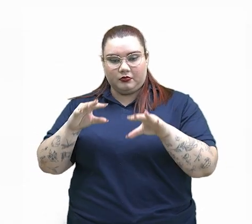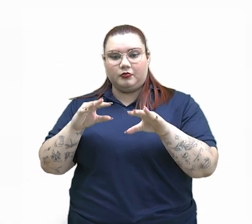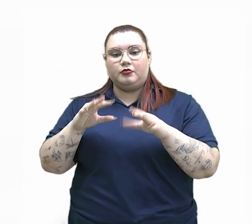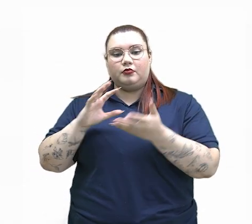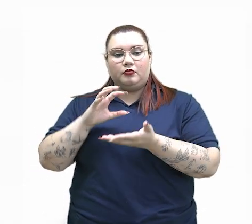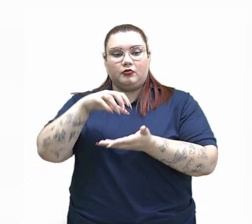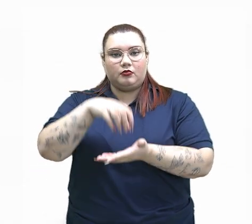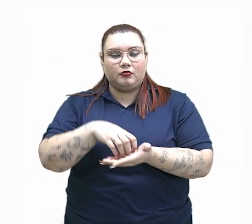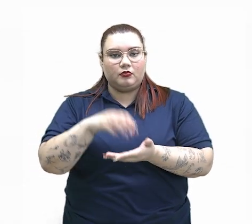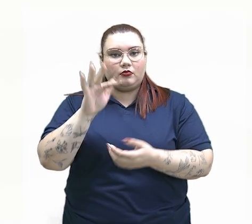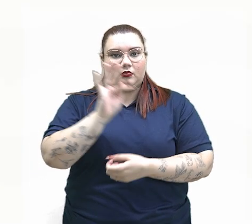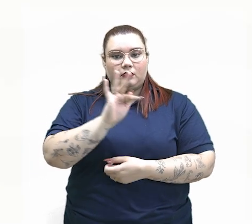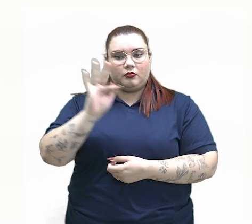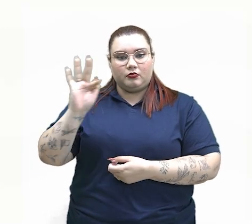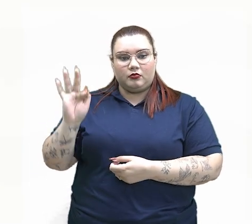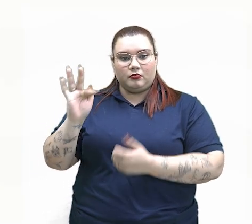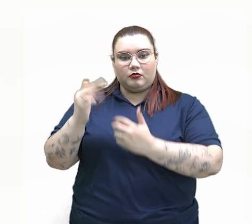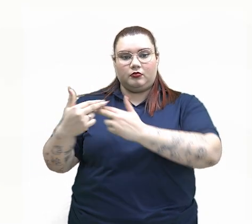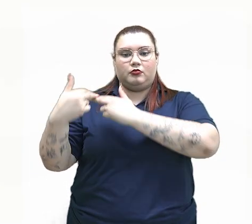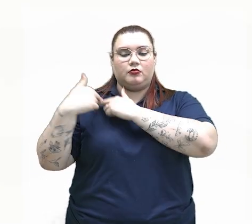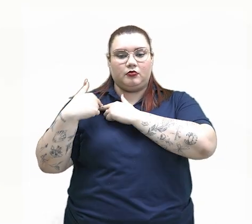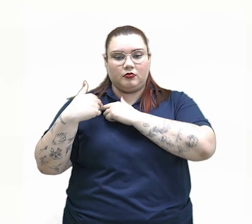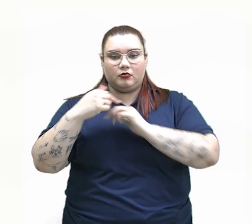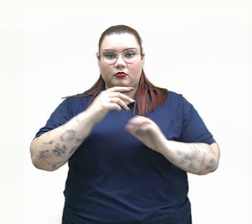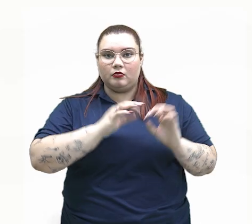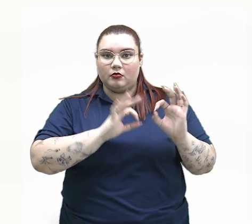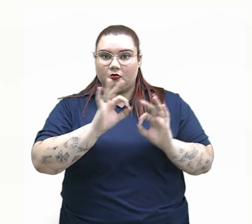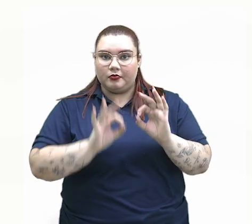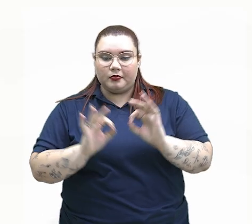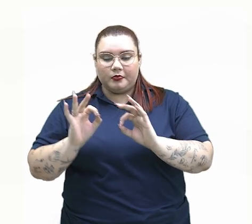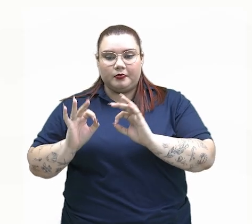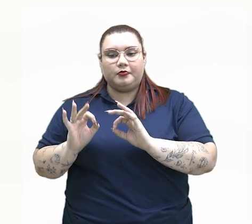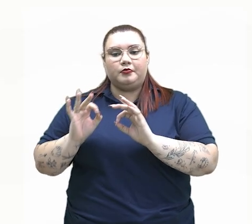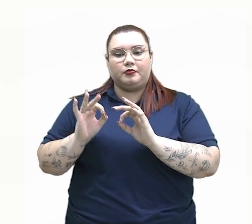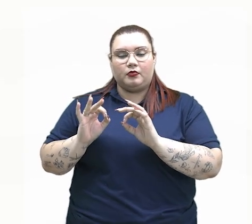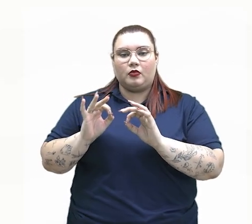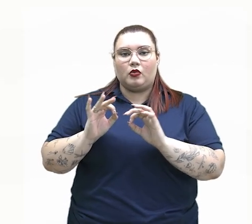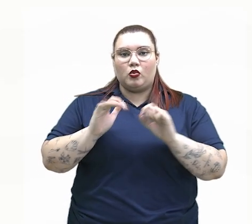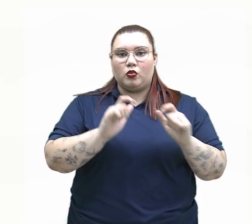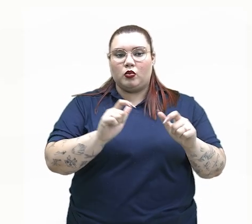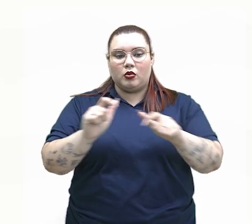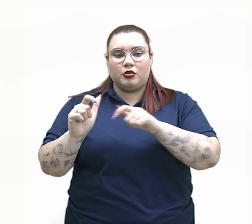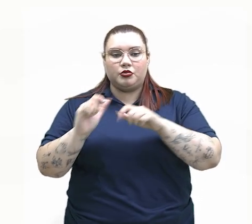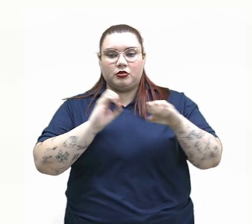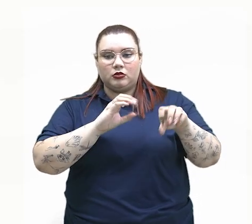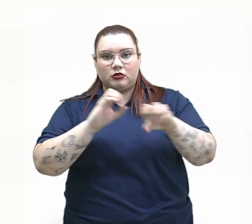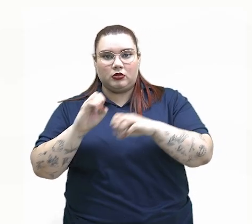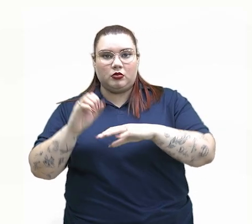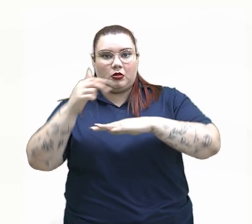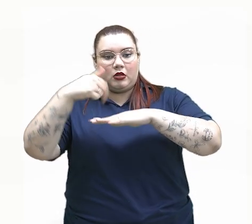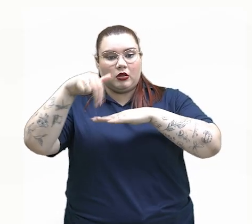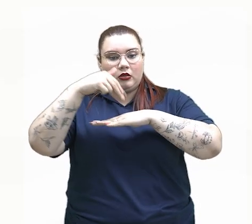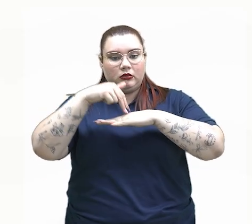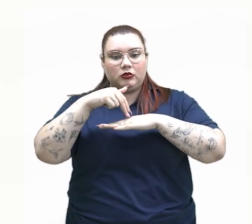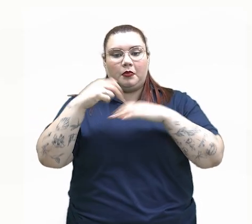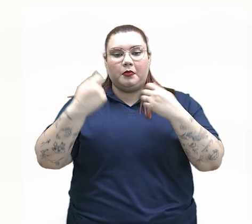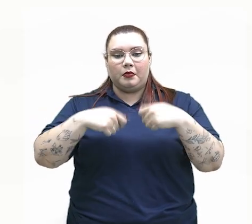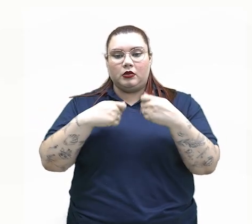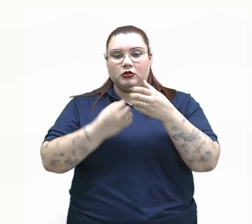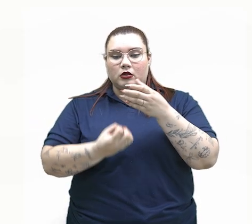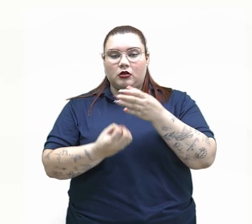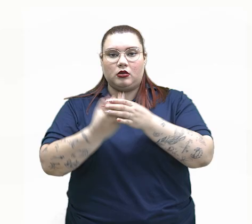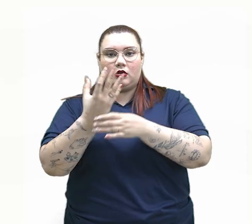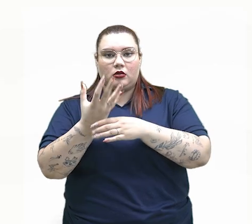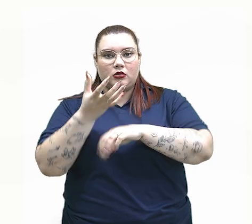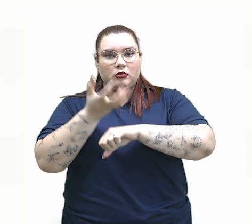né, órgão federal responsável por coordenar as diretrizes do ensino da nação, deve